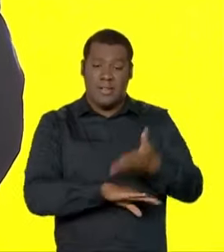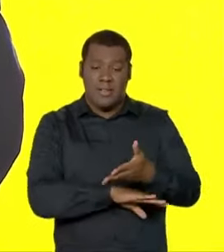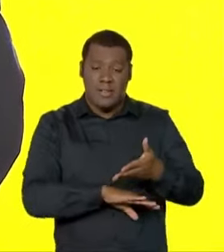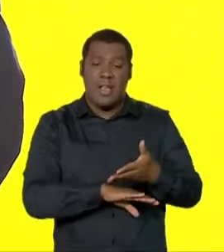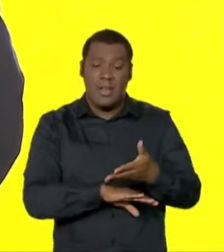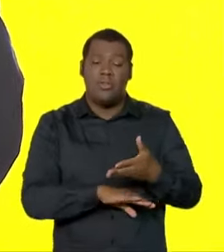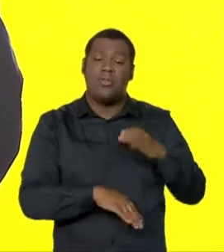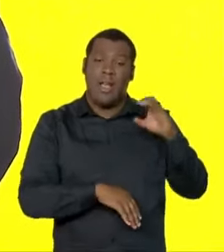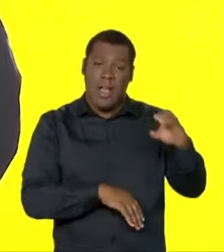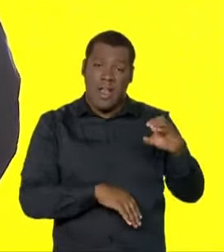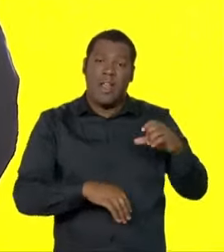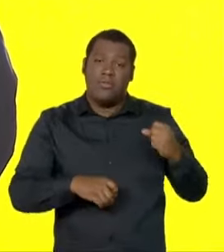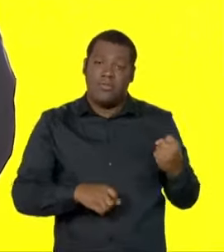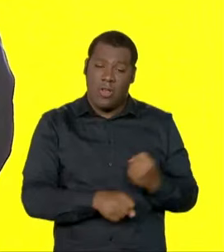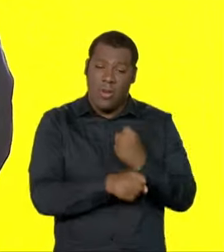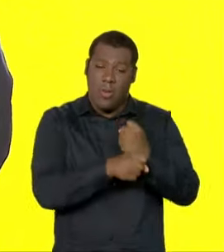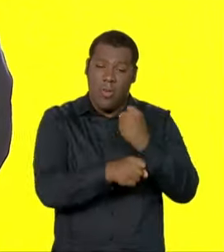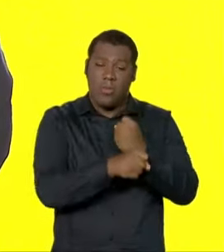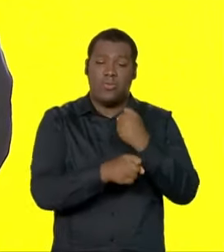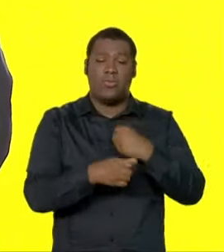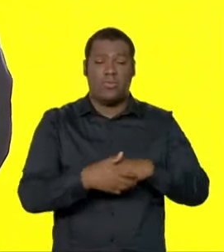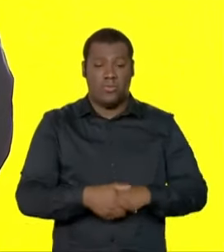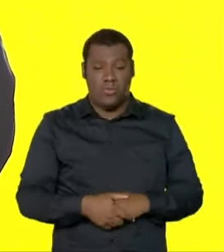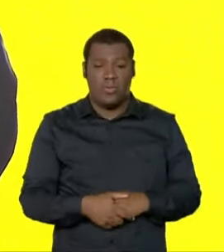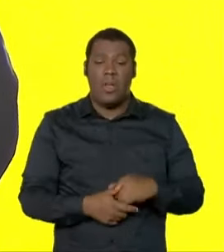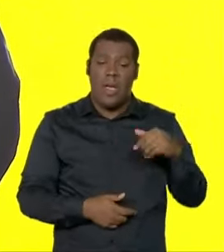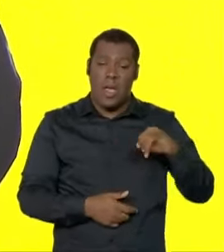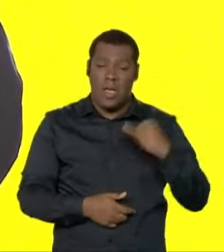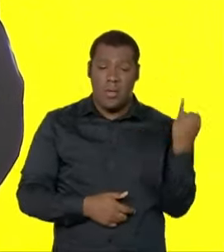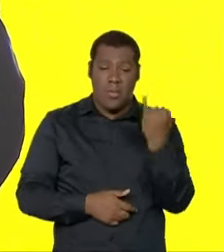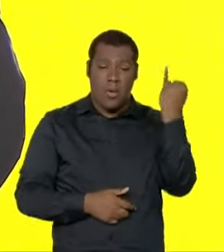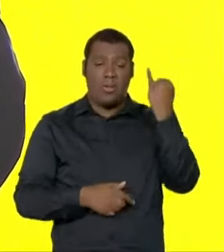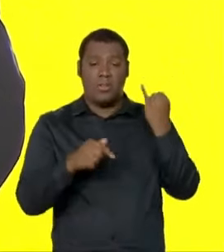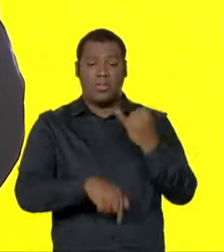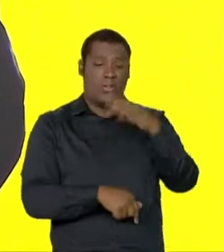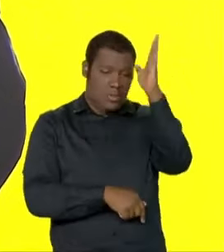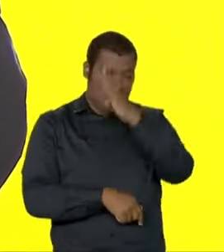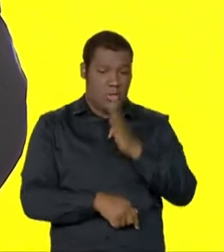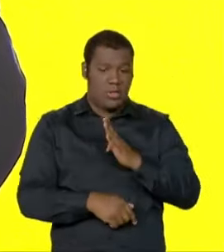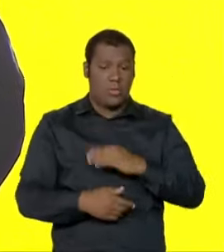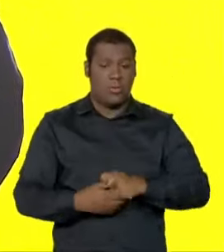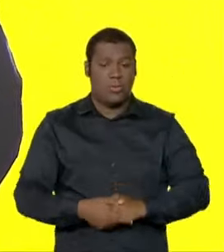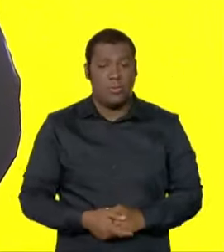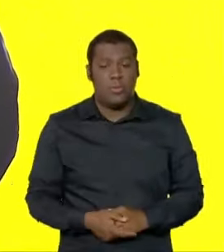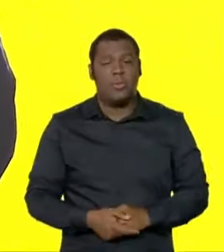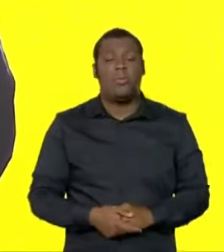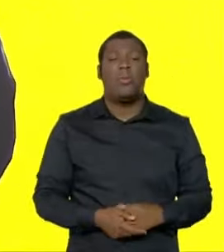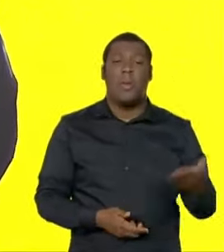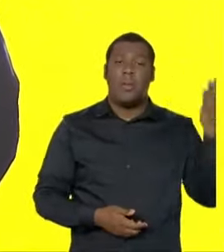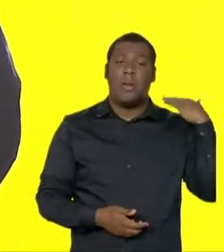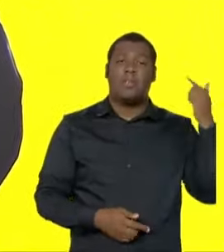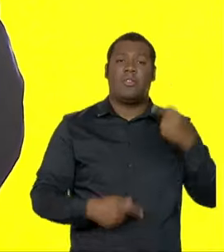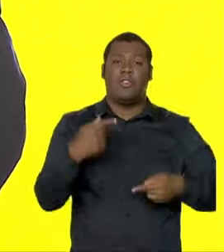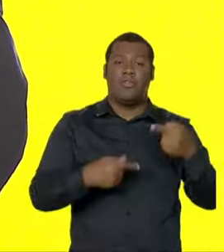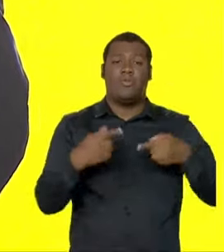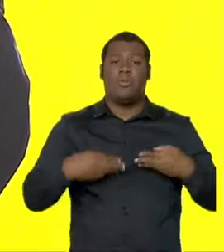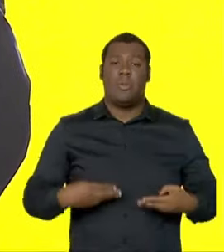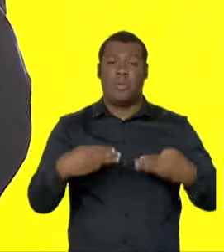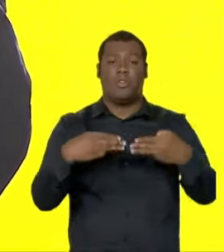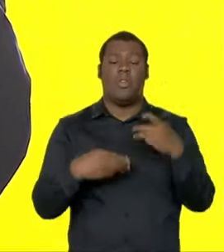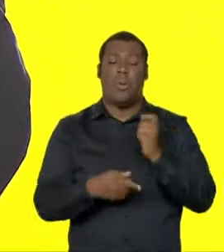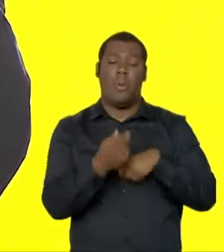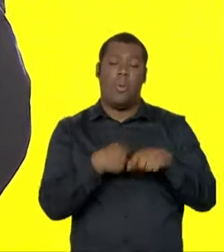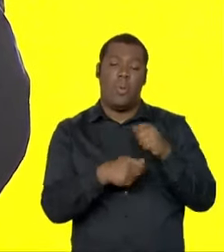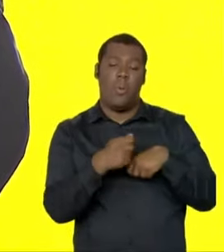ser incentivada no Brasil, vai dar um retorno muito grande. Eu sou muito otimista com o retorno, na discussão que a gente teve com o Ministério da Fazenda, que isso